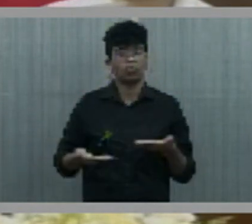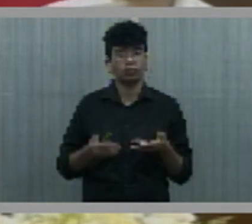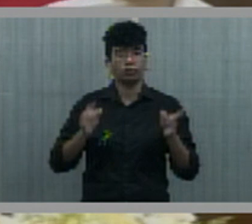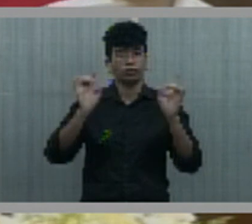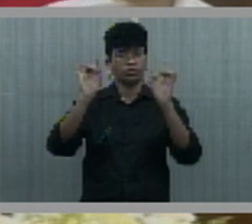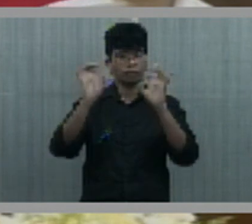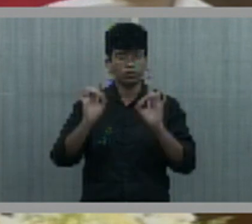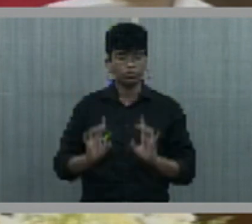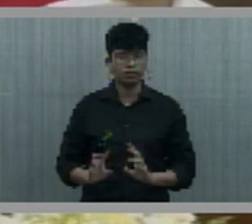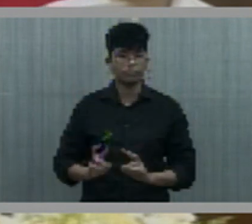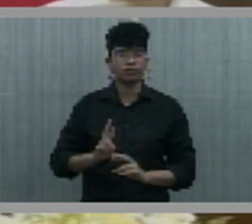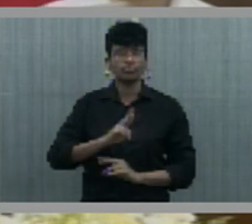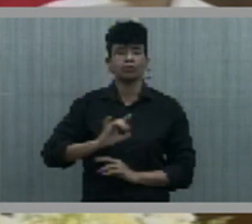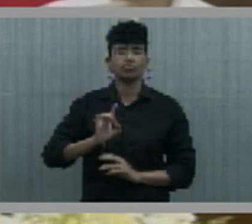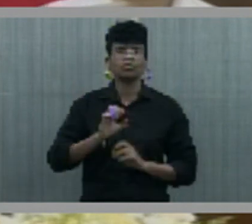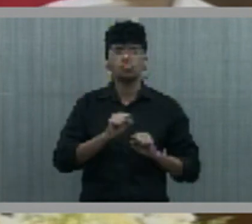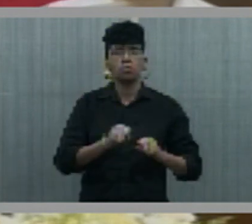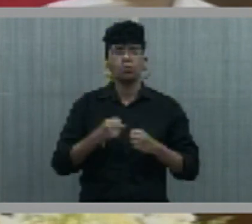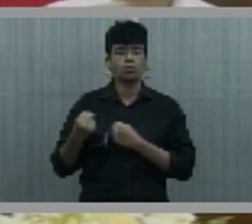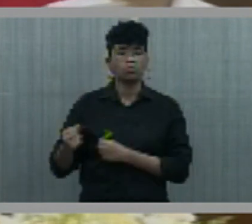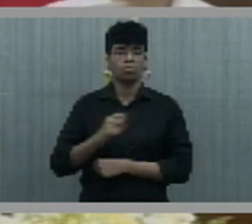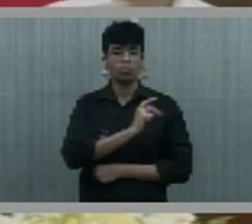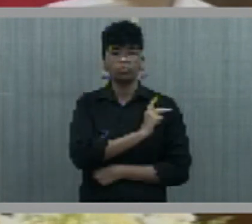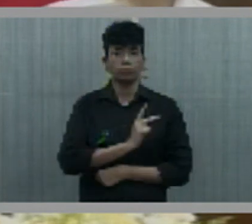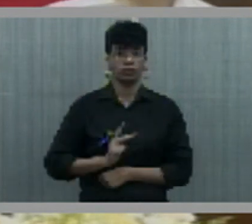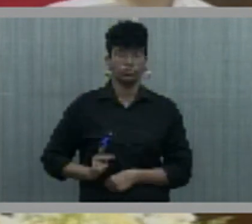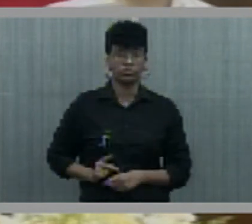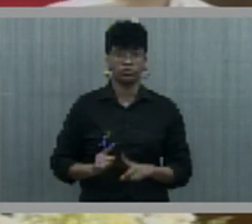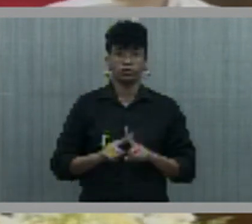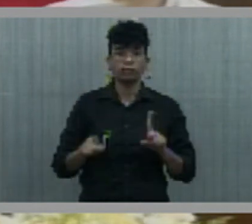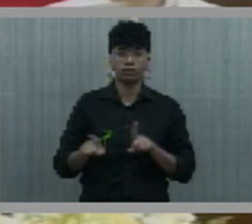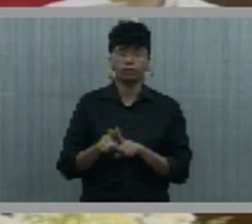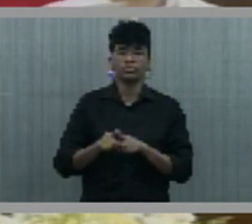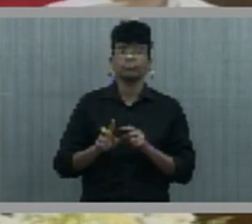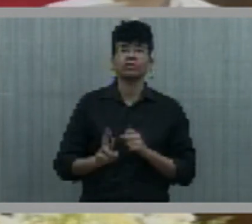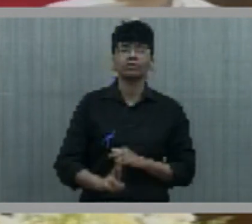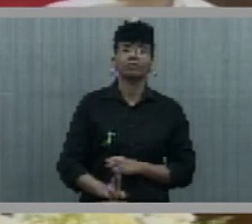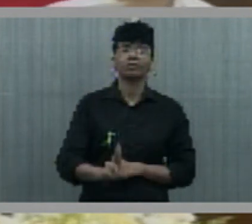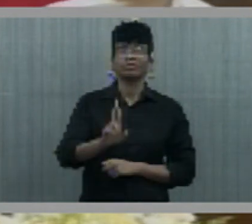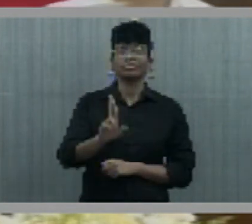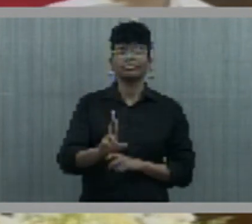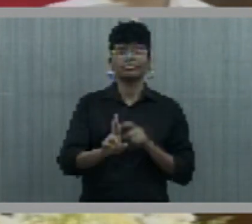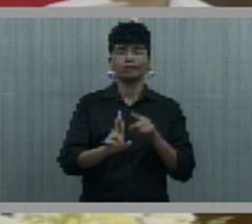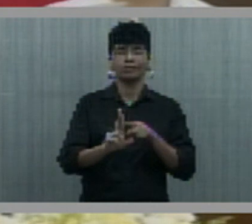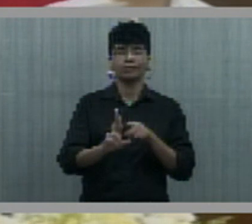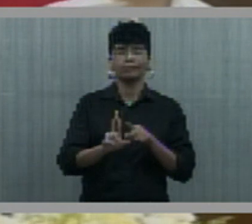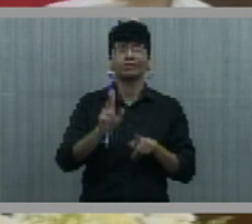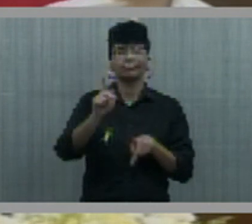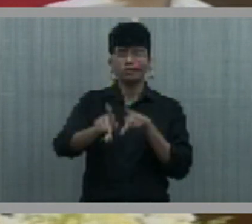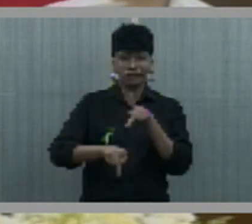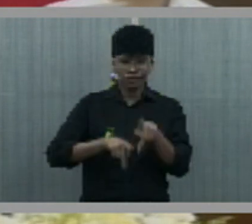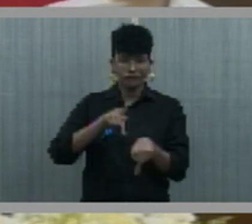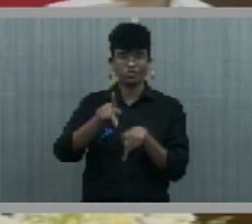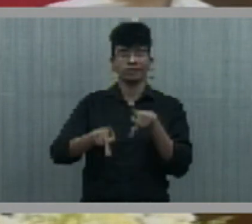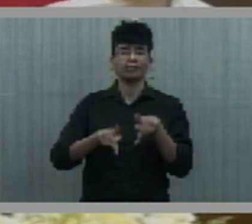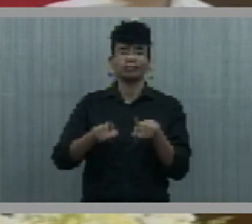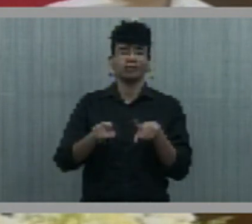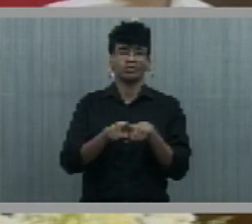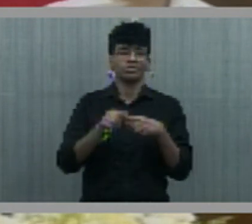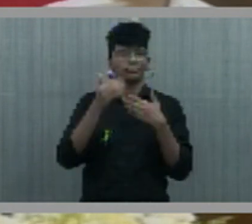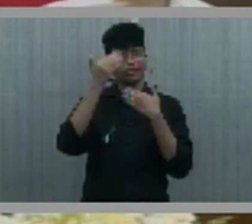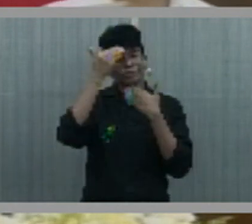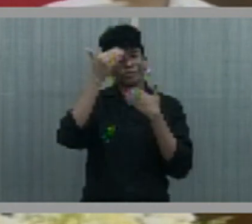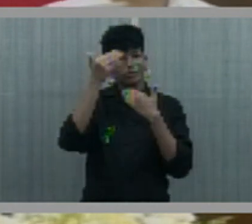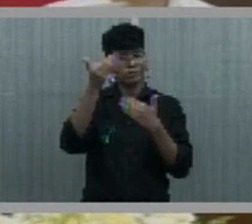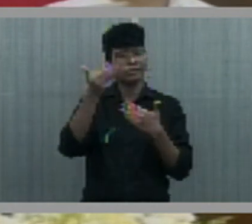é somente dos poderes públicos, mas representa também a população que é grata por